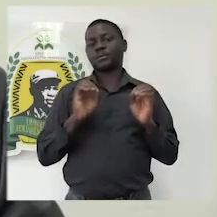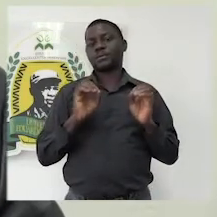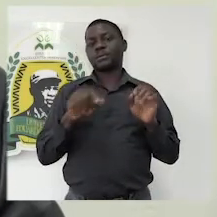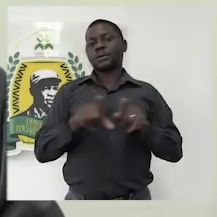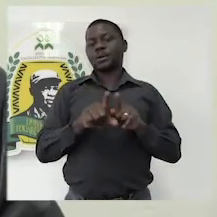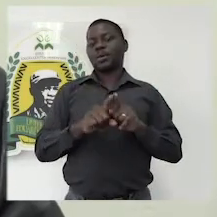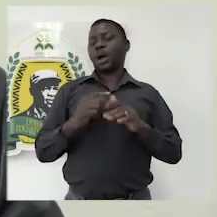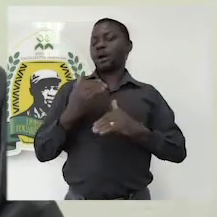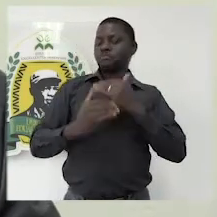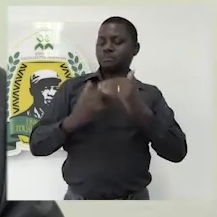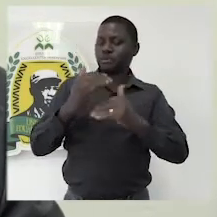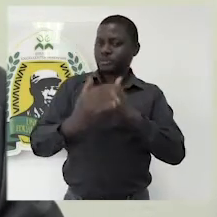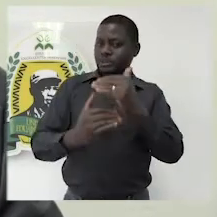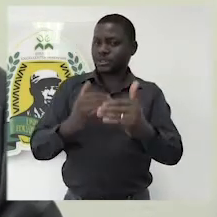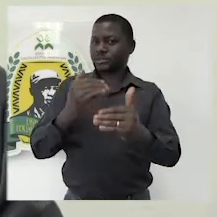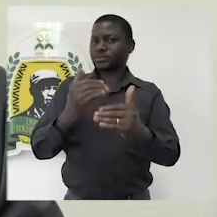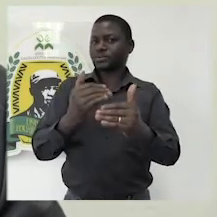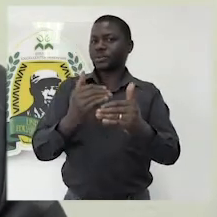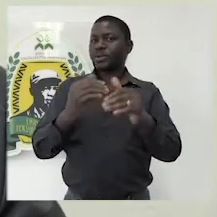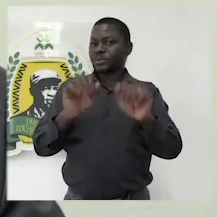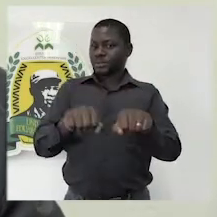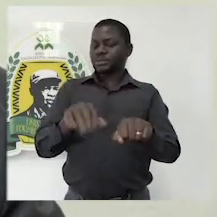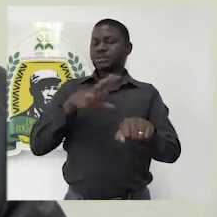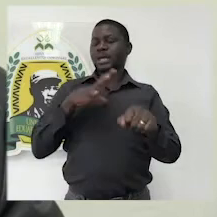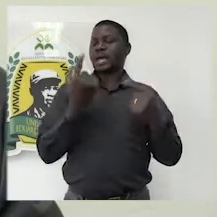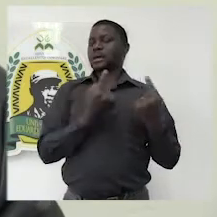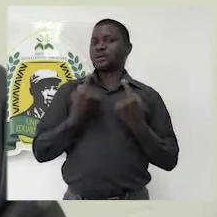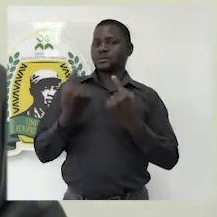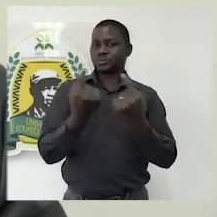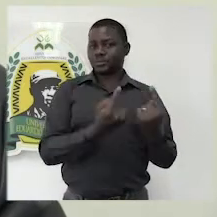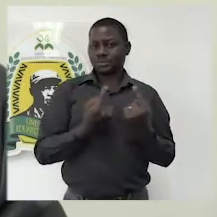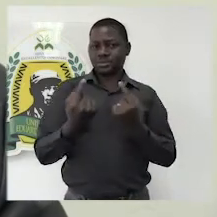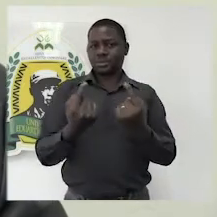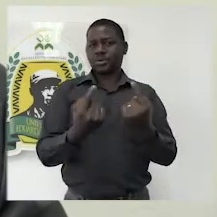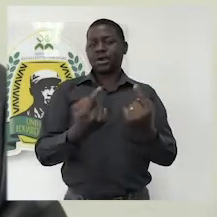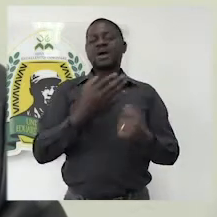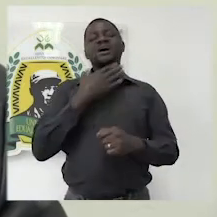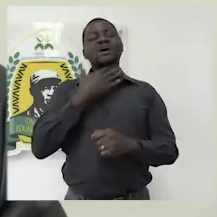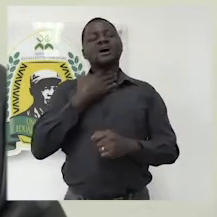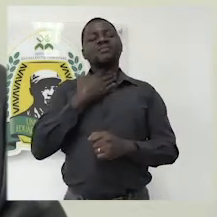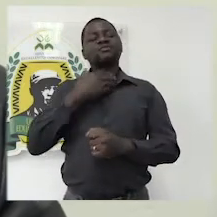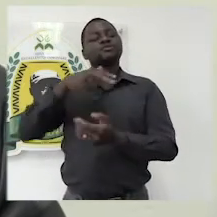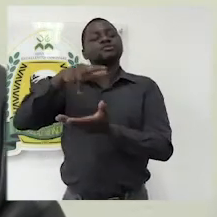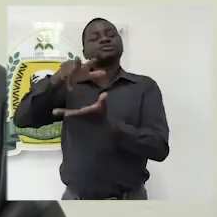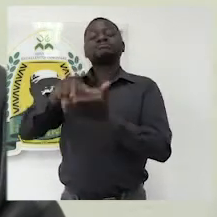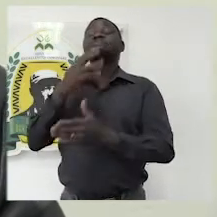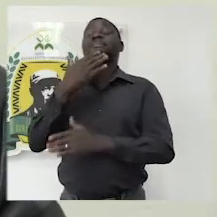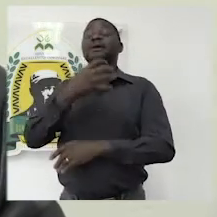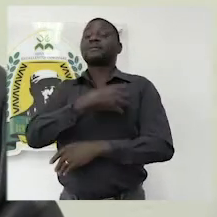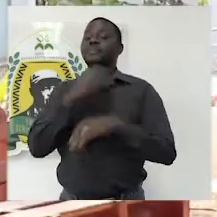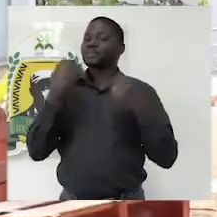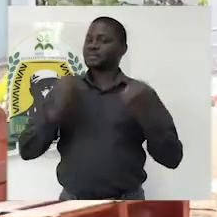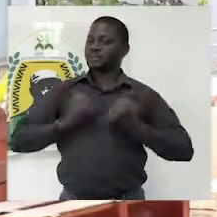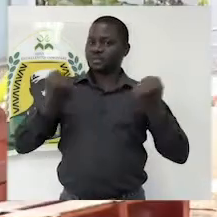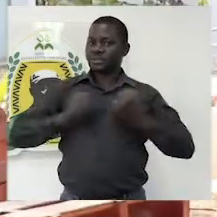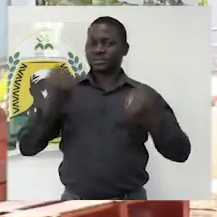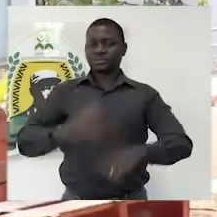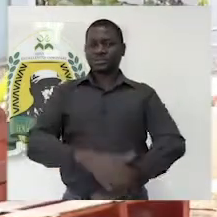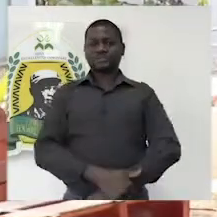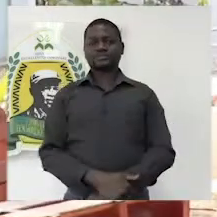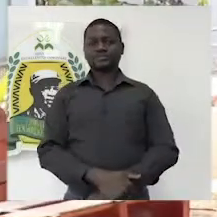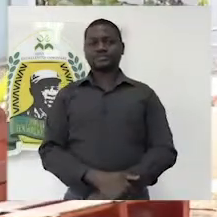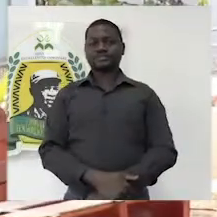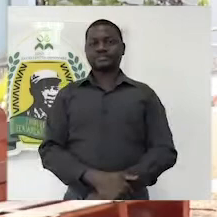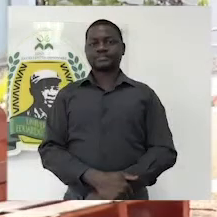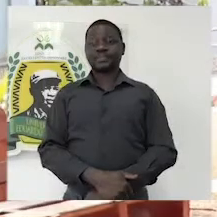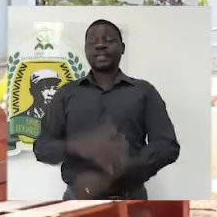com os procedimentos que, para esta situação, portanto, a voz mais autorizada, portanto, é o Ministério da Saúde. Ajuda